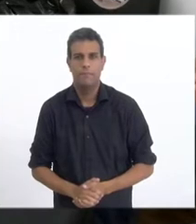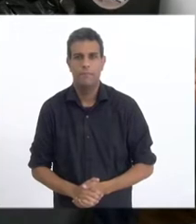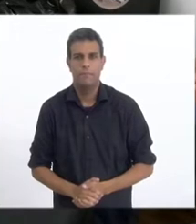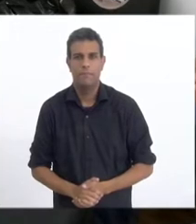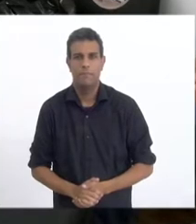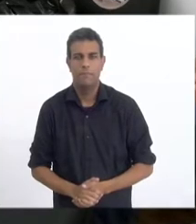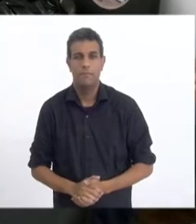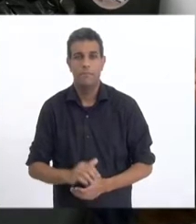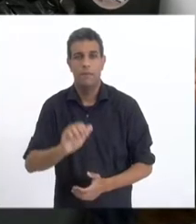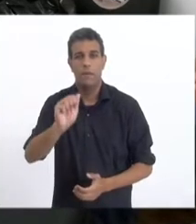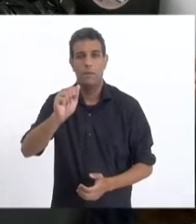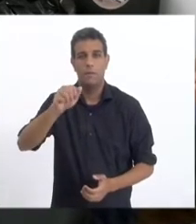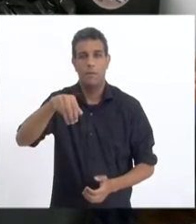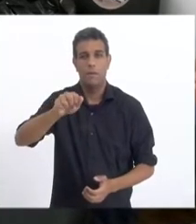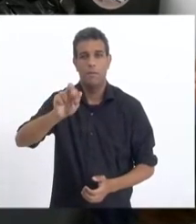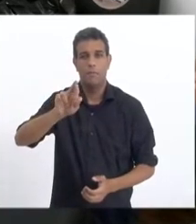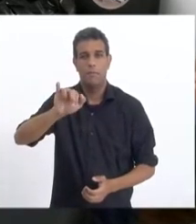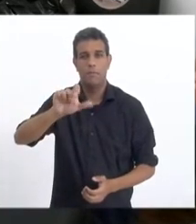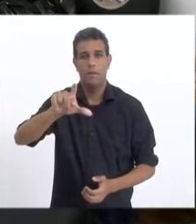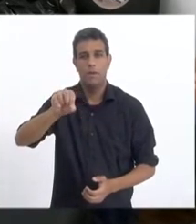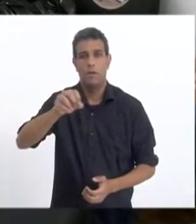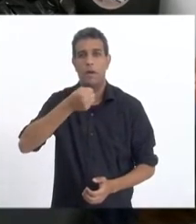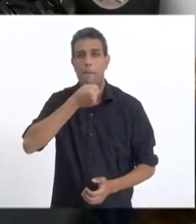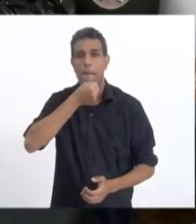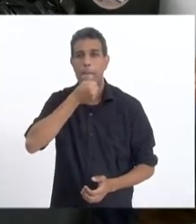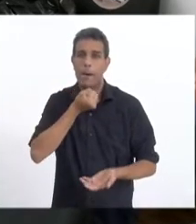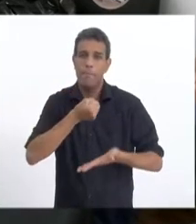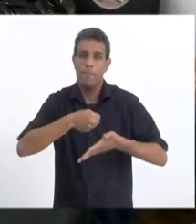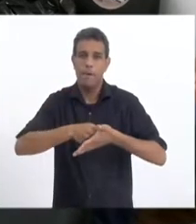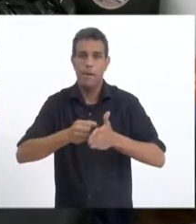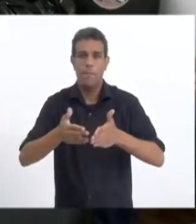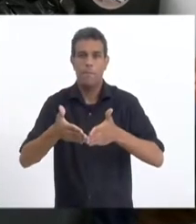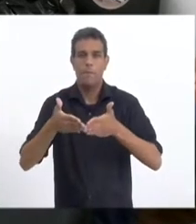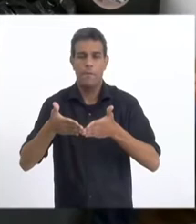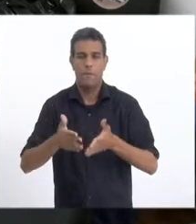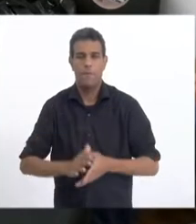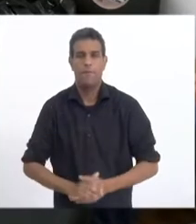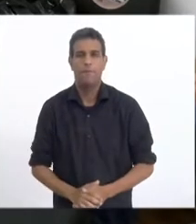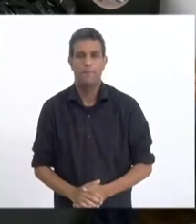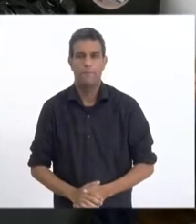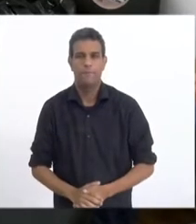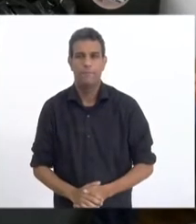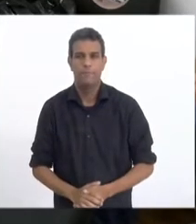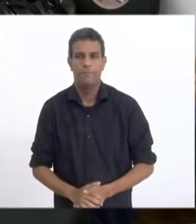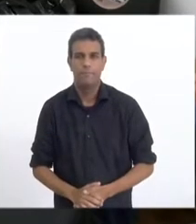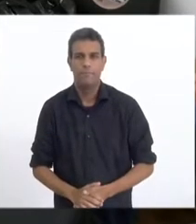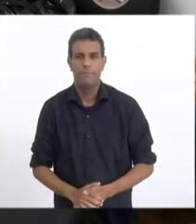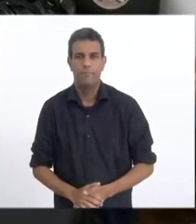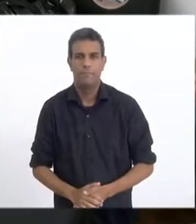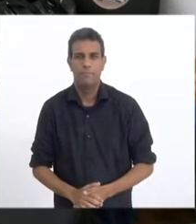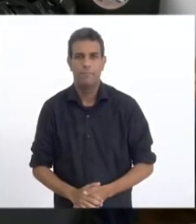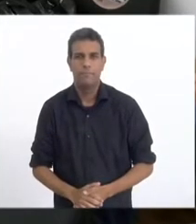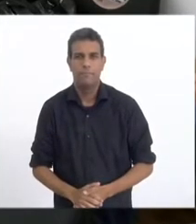essa. Amarildo, seu microfone está aberto, atrapalhando aqui a fala da convidada, por favor. Fecha o microfone.